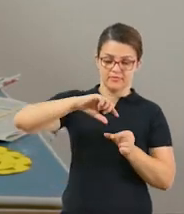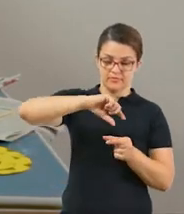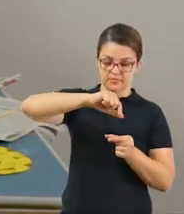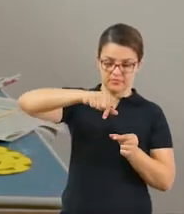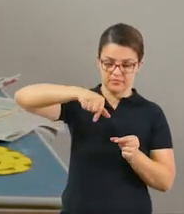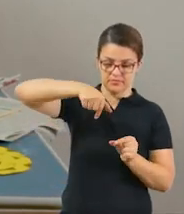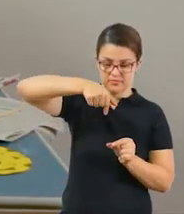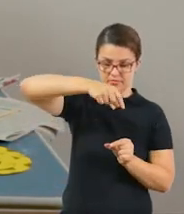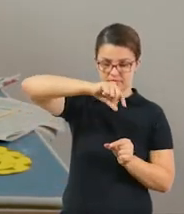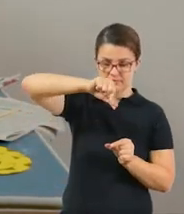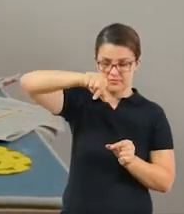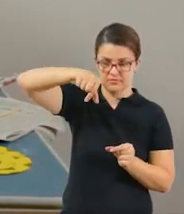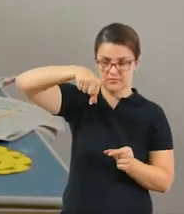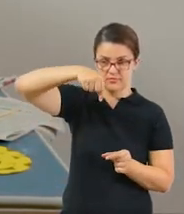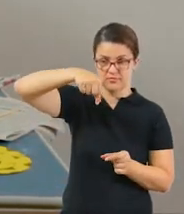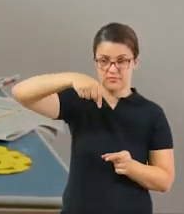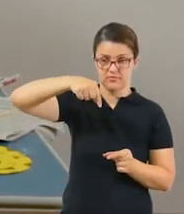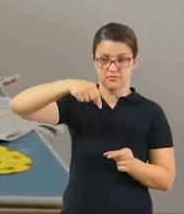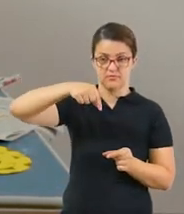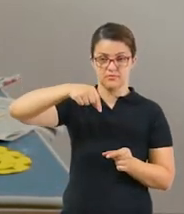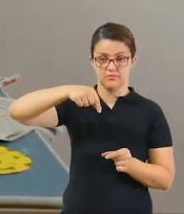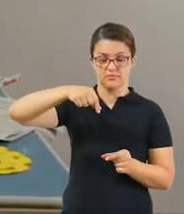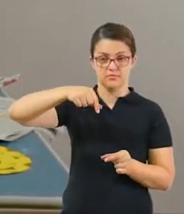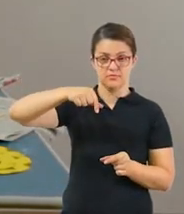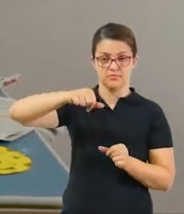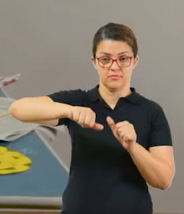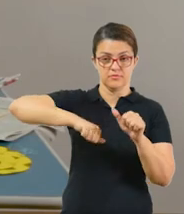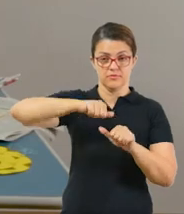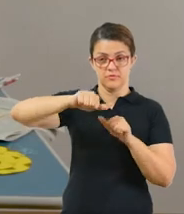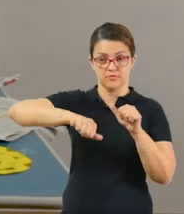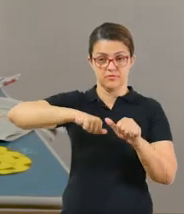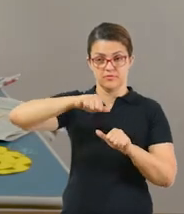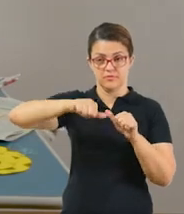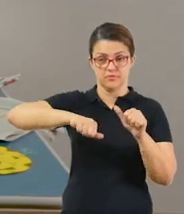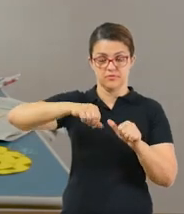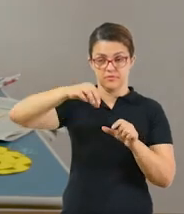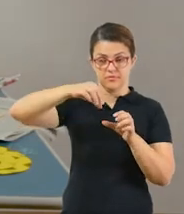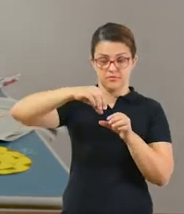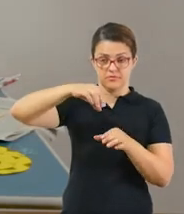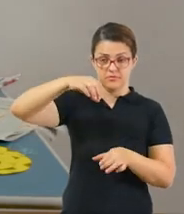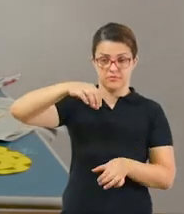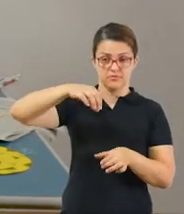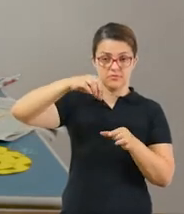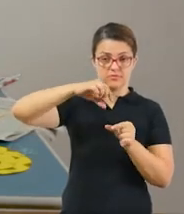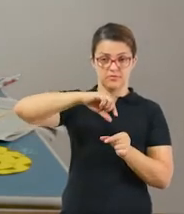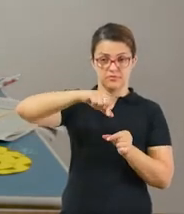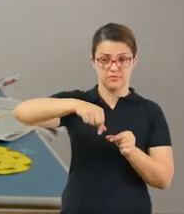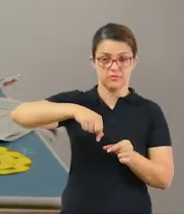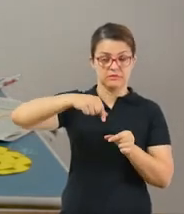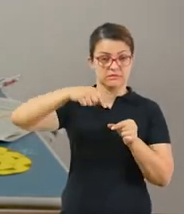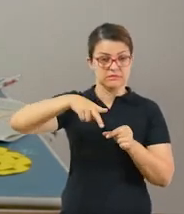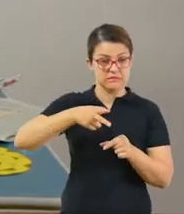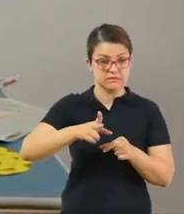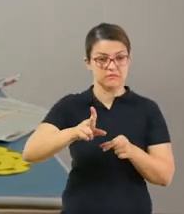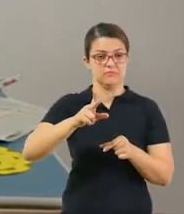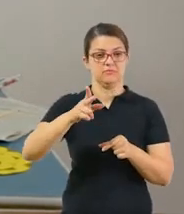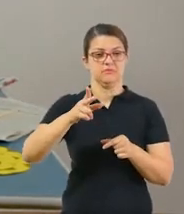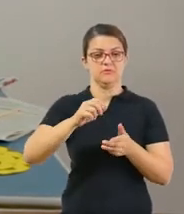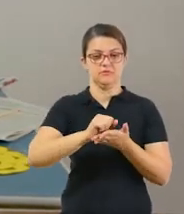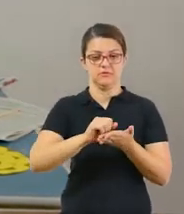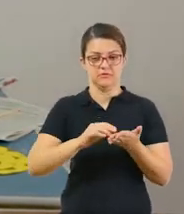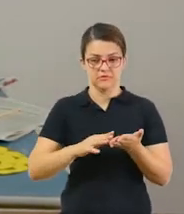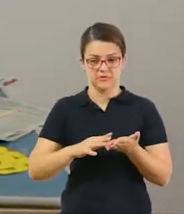ó tá dessa forma ele transforma se o seu espaço sempre com atividades em